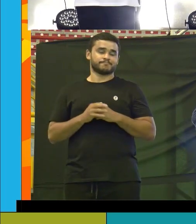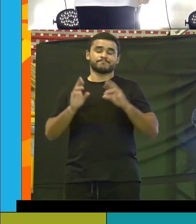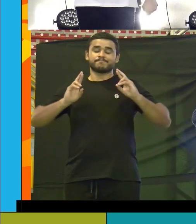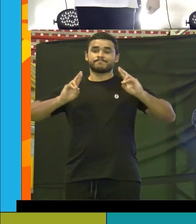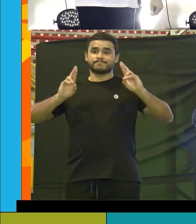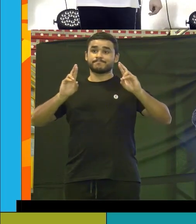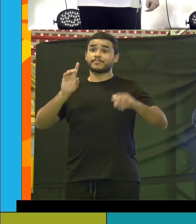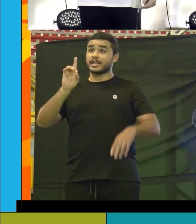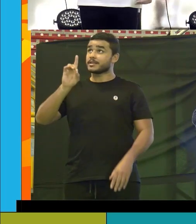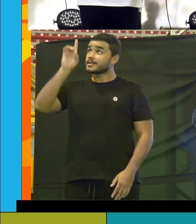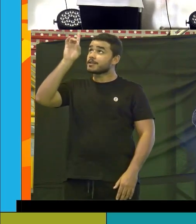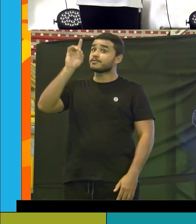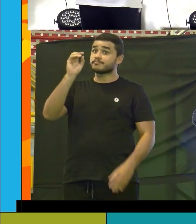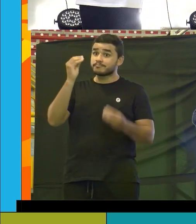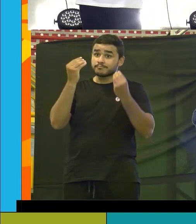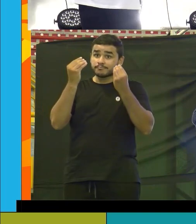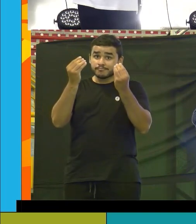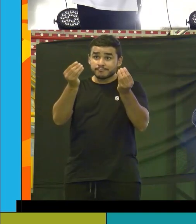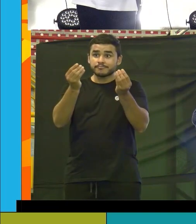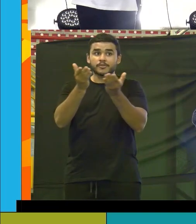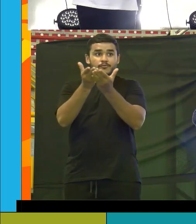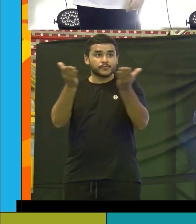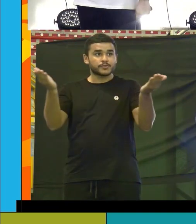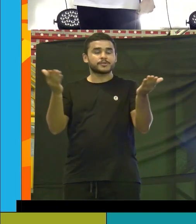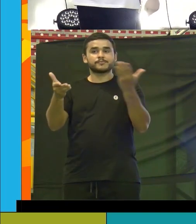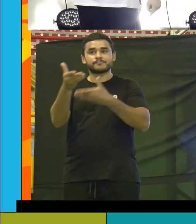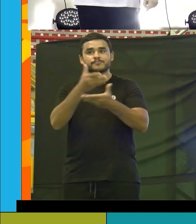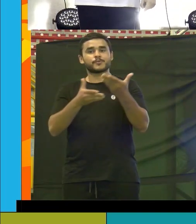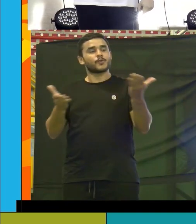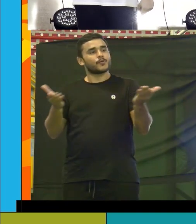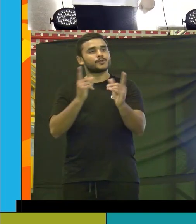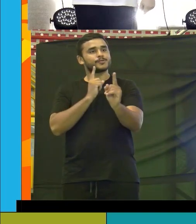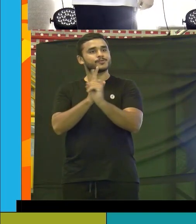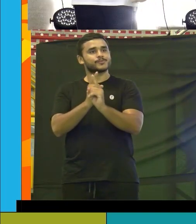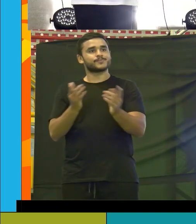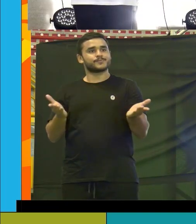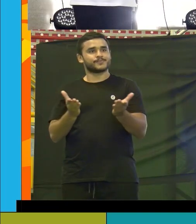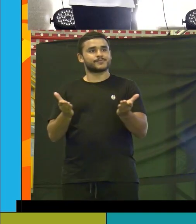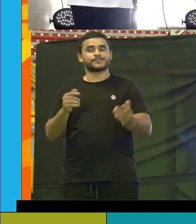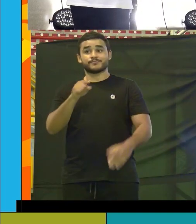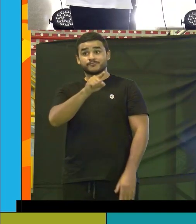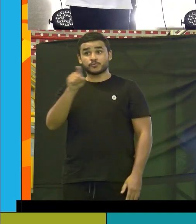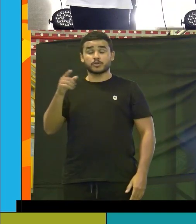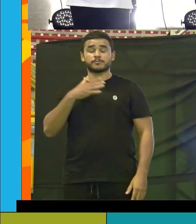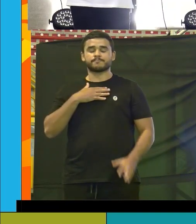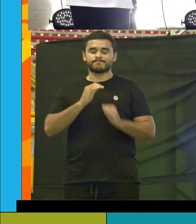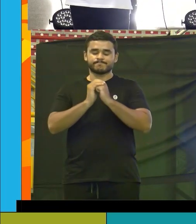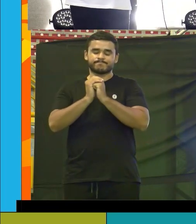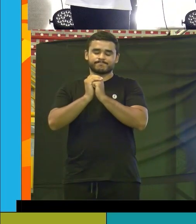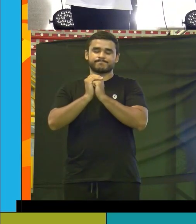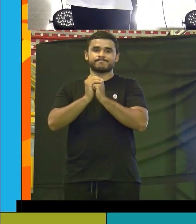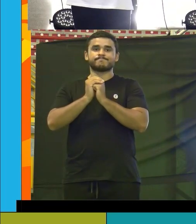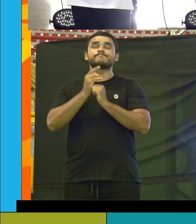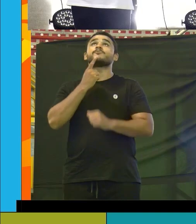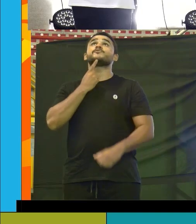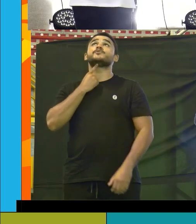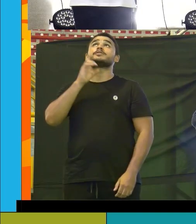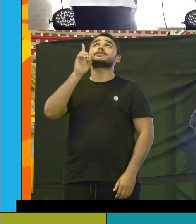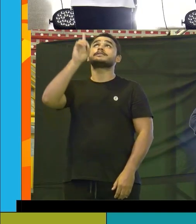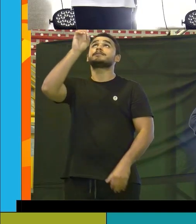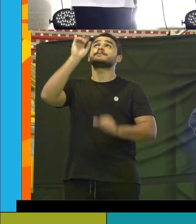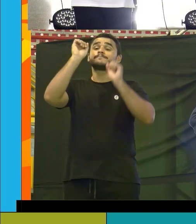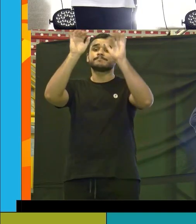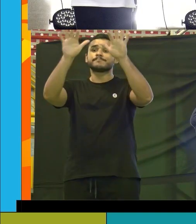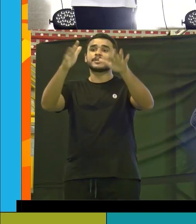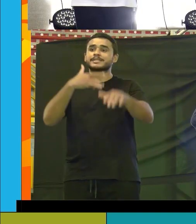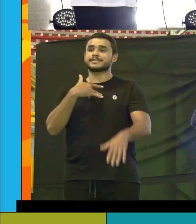Deus me deu a oportunidade de compartilhar com vocês essa vitória. A minha oração e o meu desejo de muita